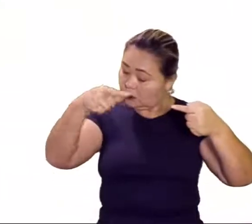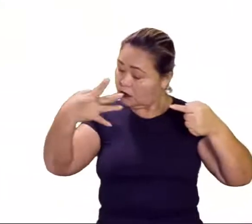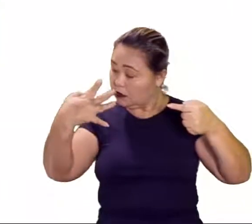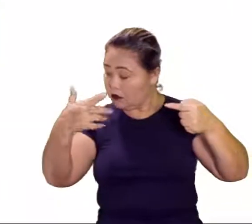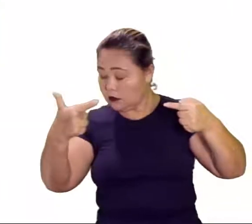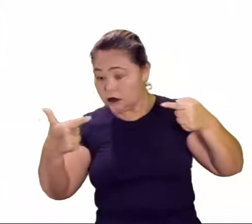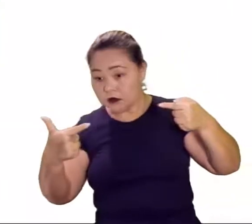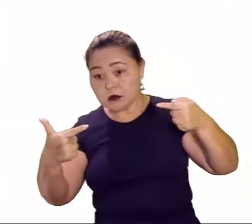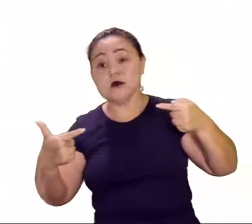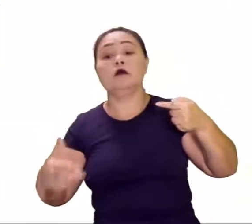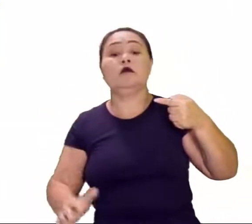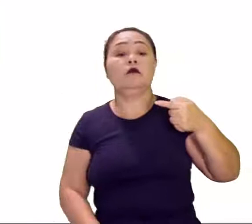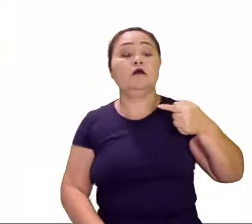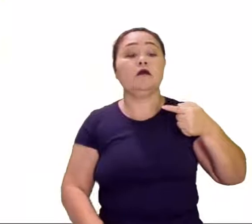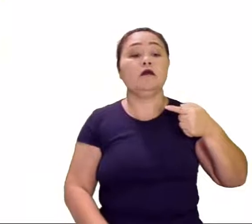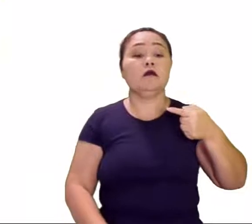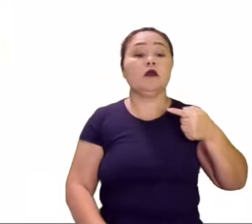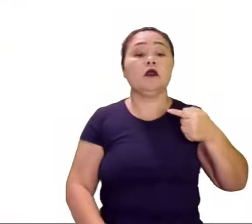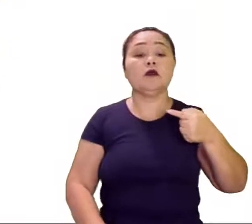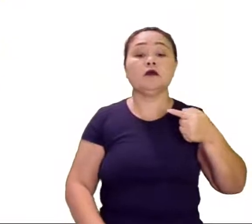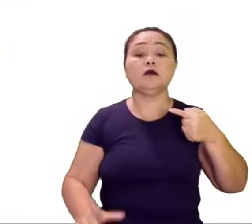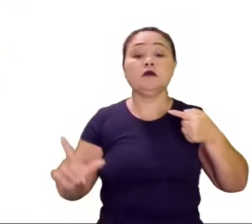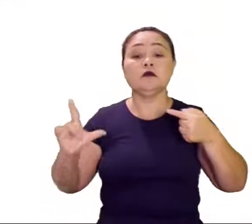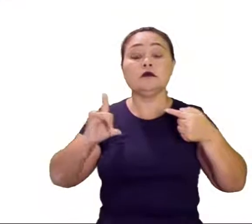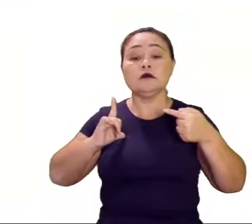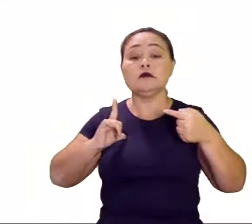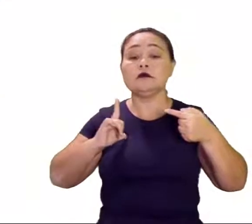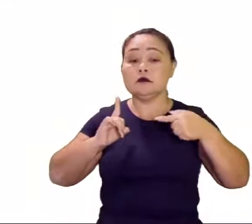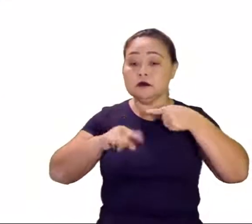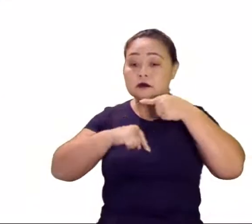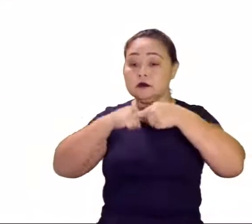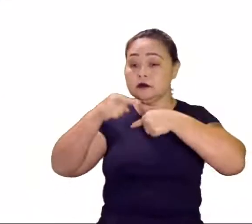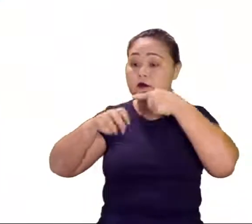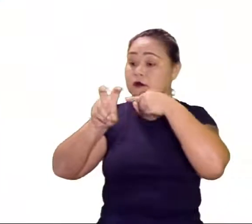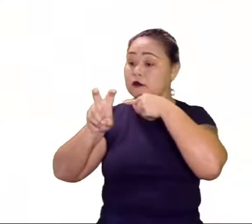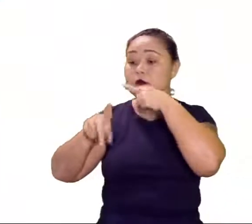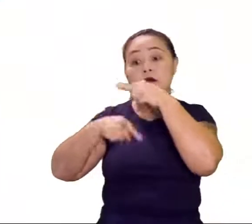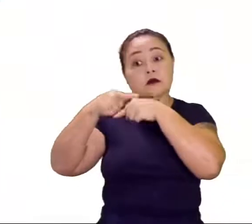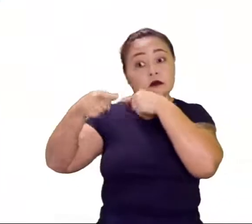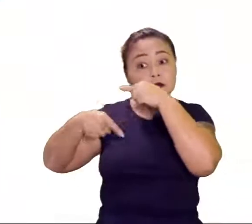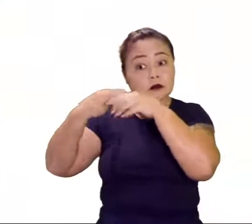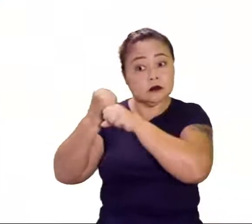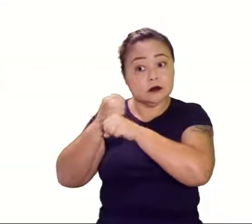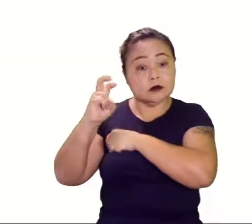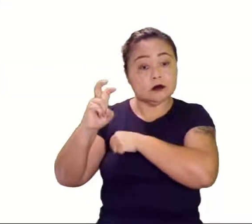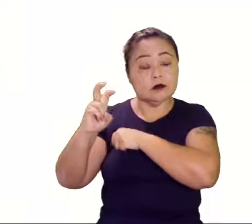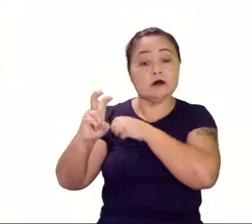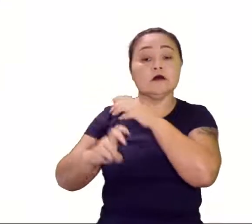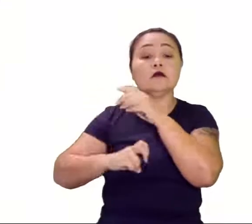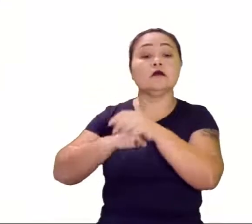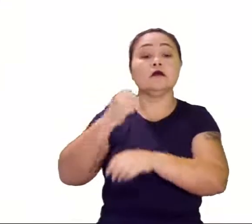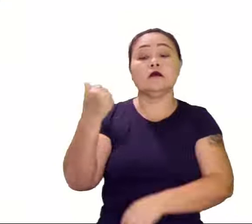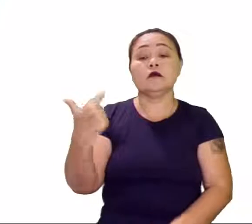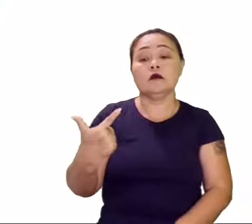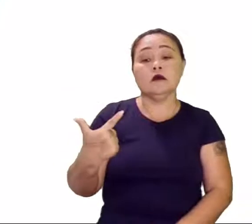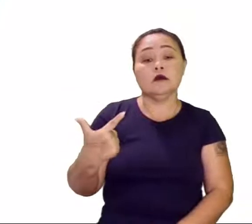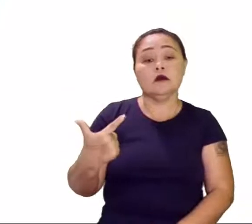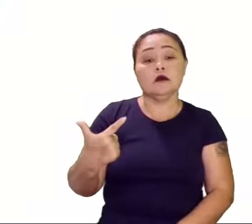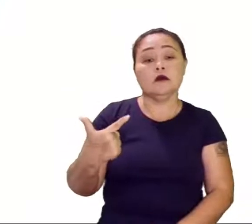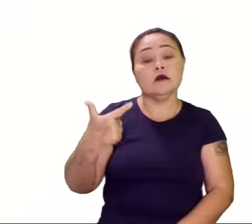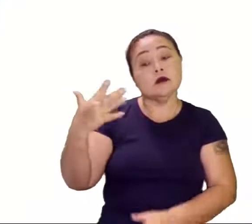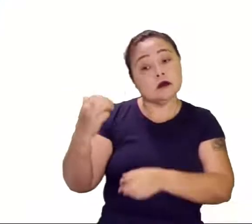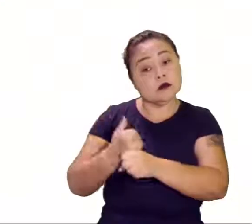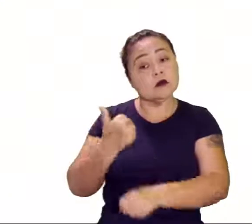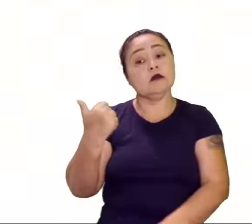e chegar até o 42. Agora ficou fácil, né? De 5 em 5. De 5 em 5. Então, vamos lá. Mais 5. 12.